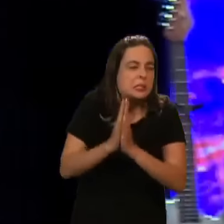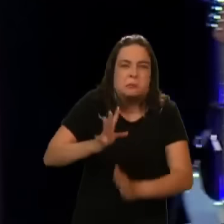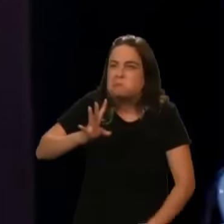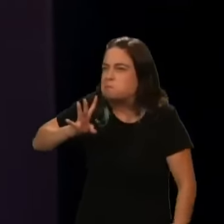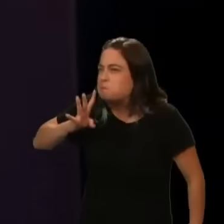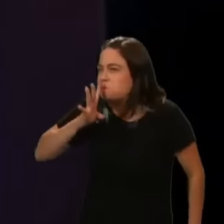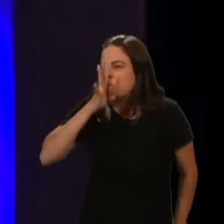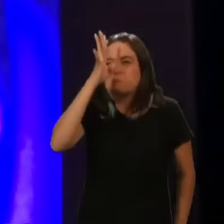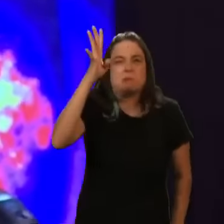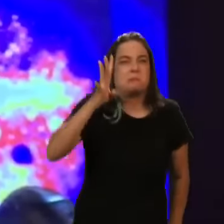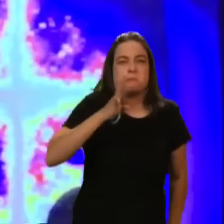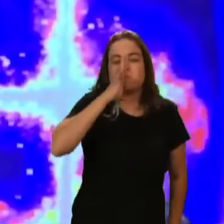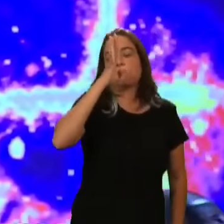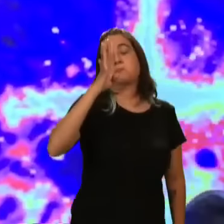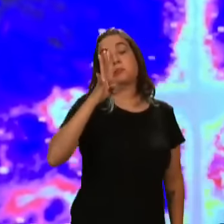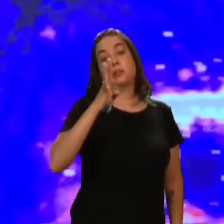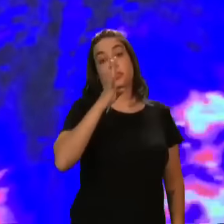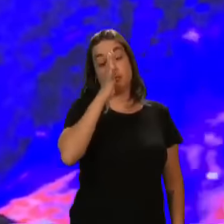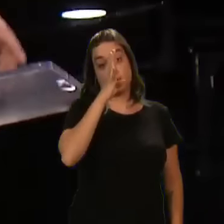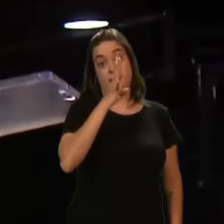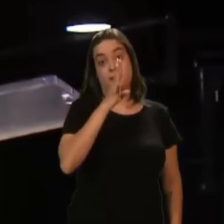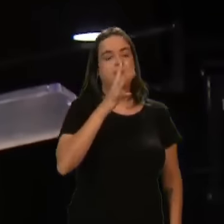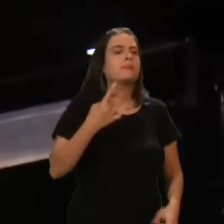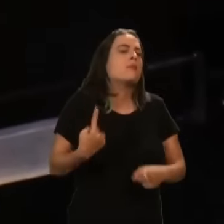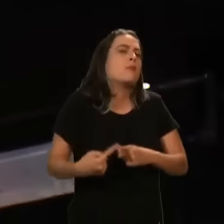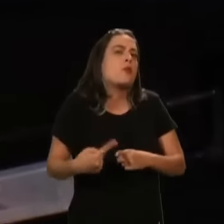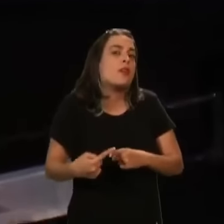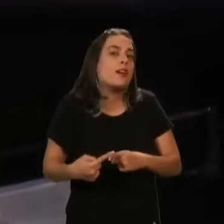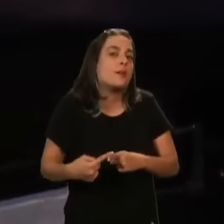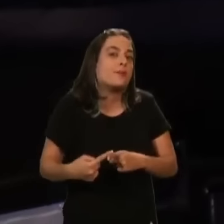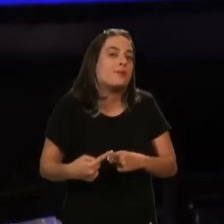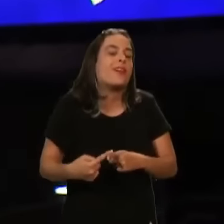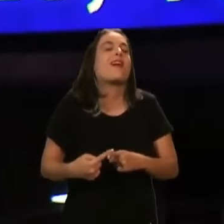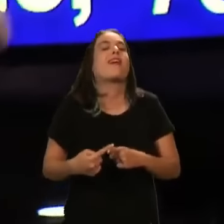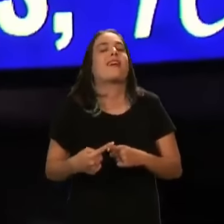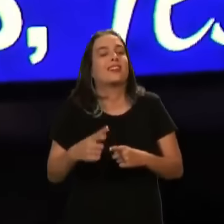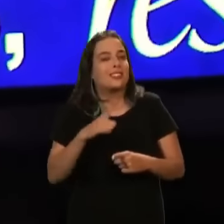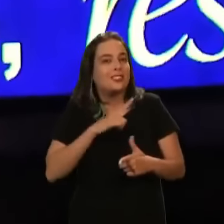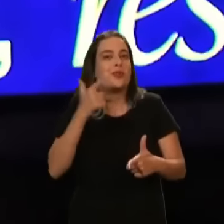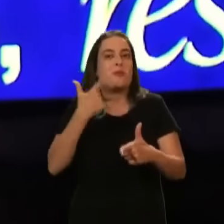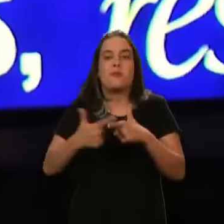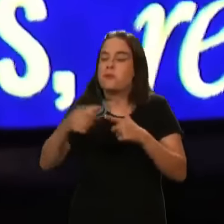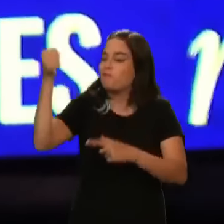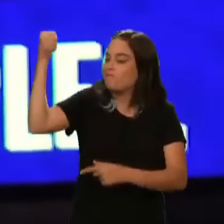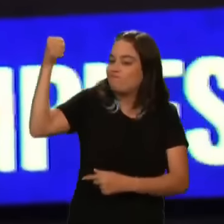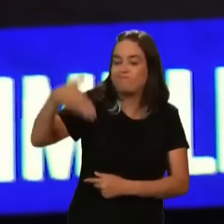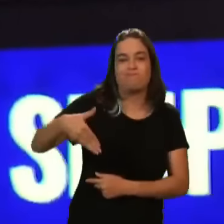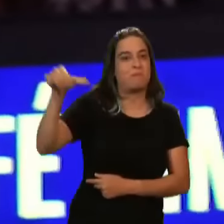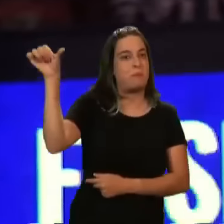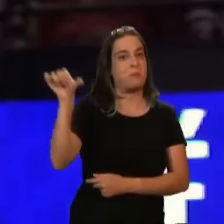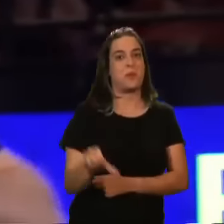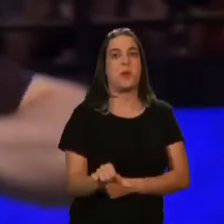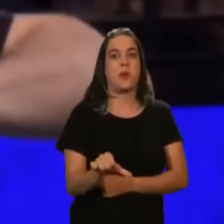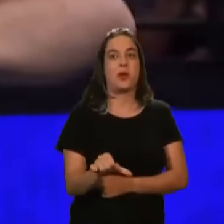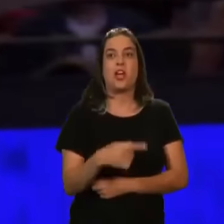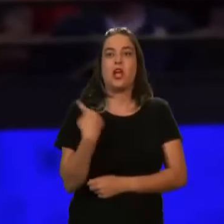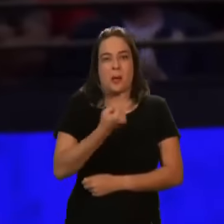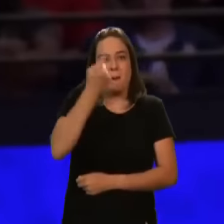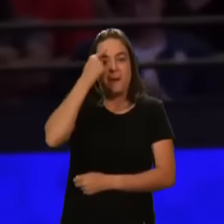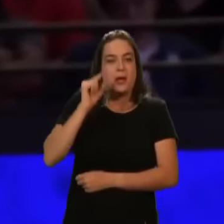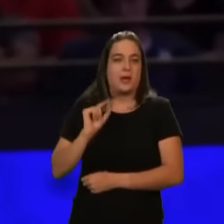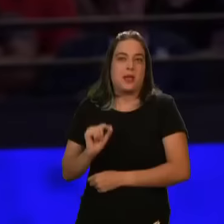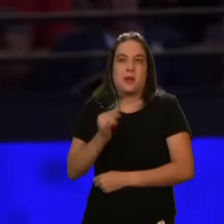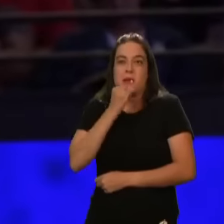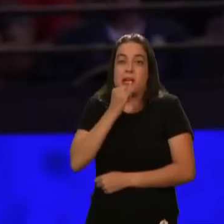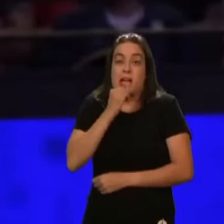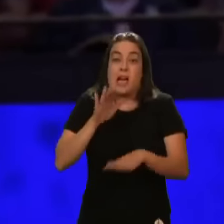exagerada. Sabe por que eles fizeram uma oração exagerada? Porque tinha um problema exagerado. Nosso problema é assim, ó, nós estamos